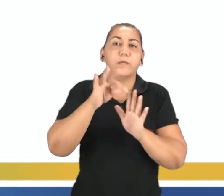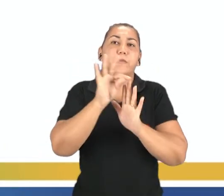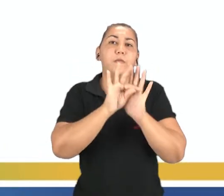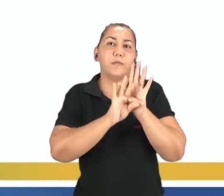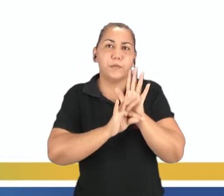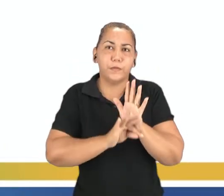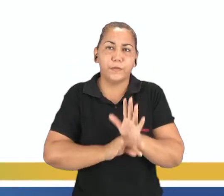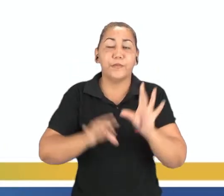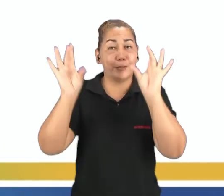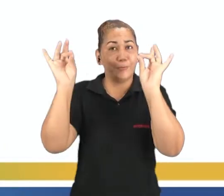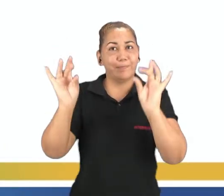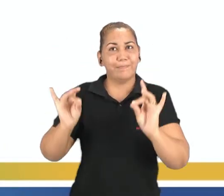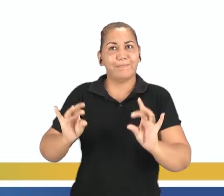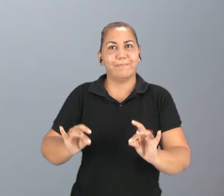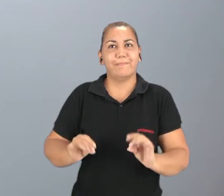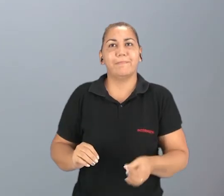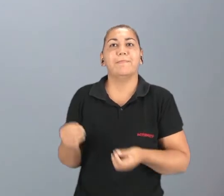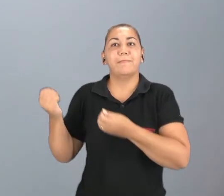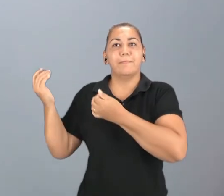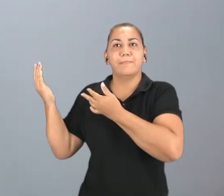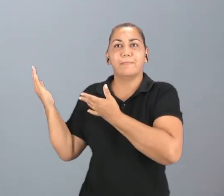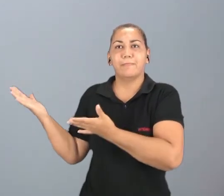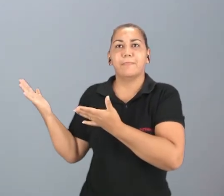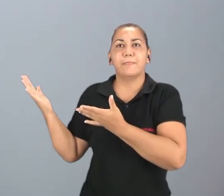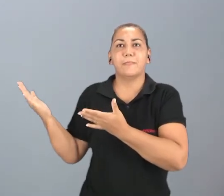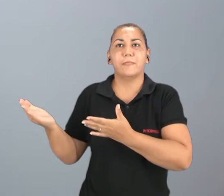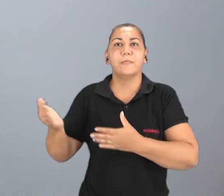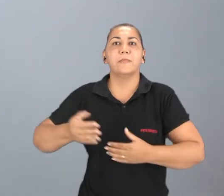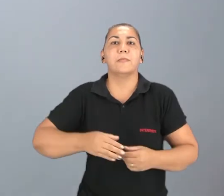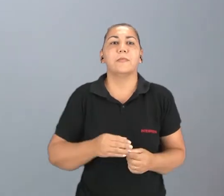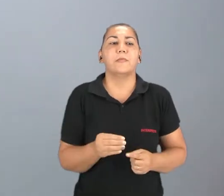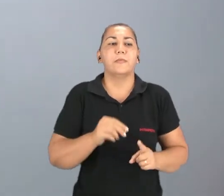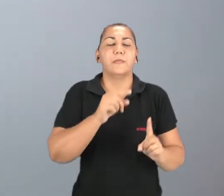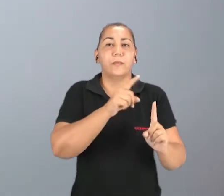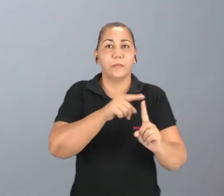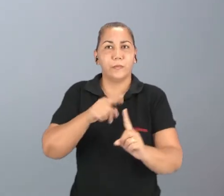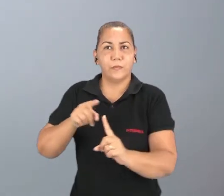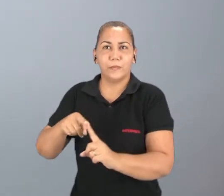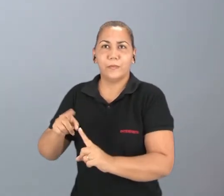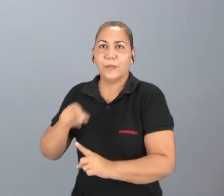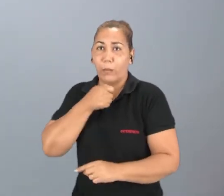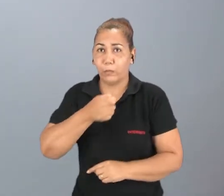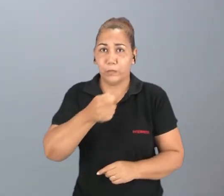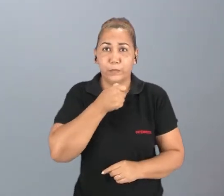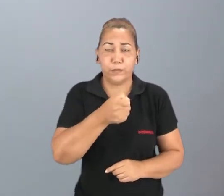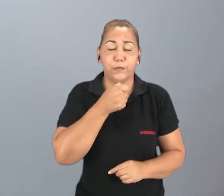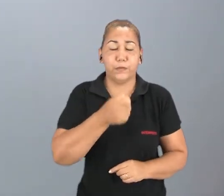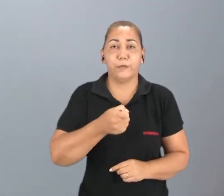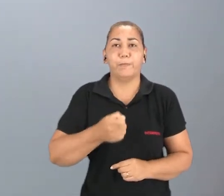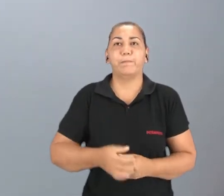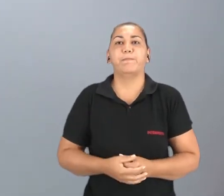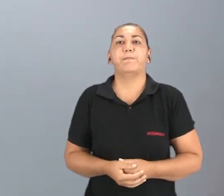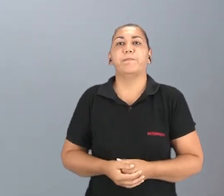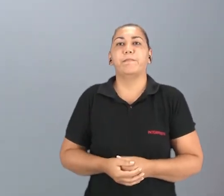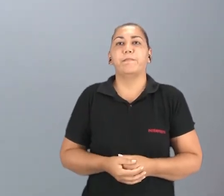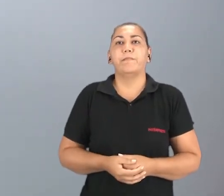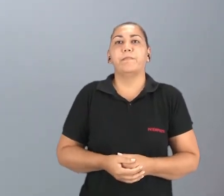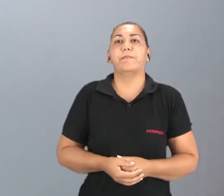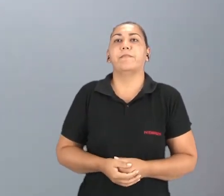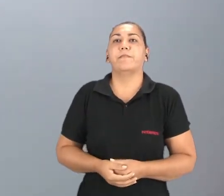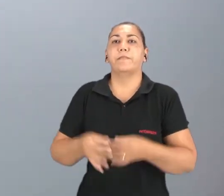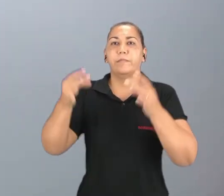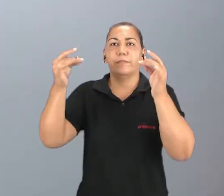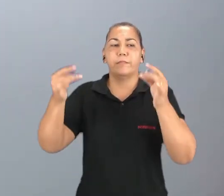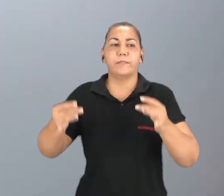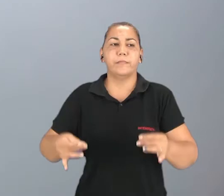detalhes. Vejamos então agora os tipos de entrevista quanto à abordagem, né? Vamos aí estabelecer esse